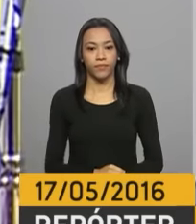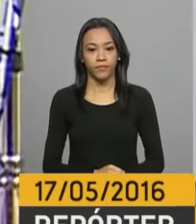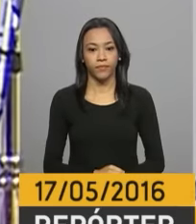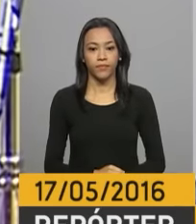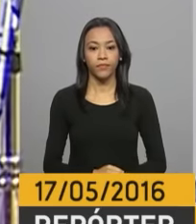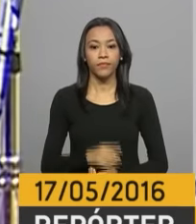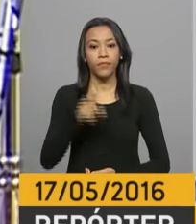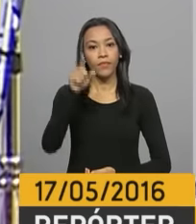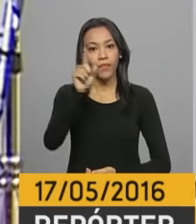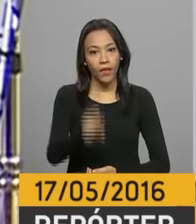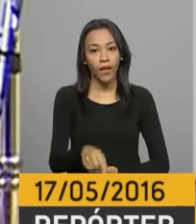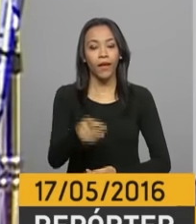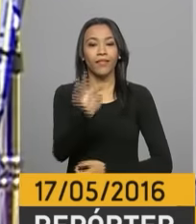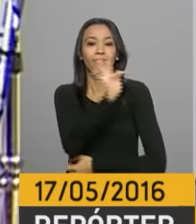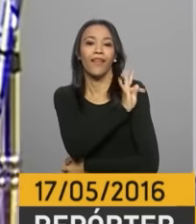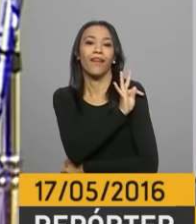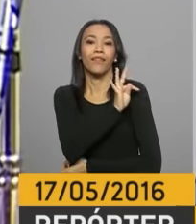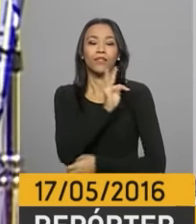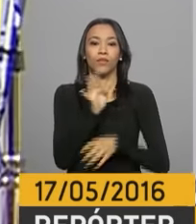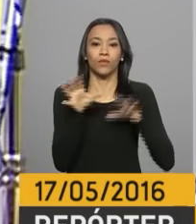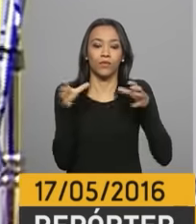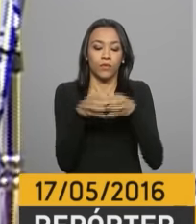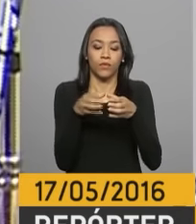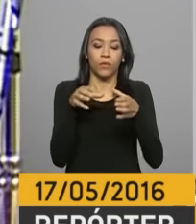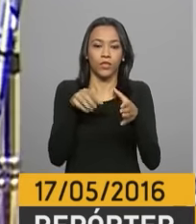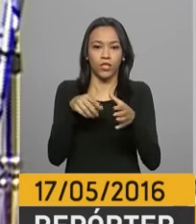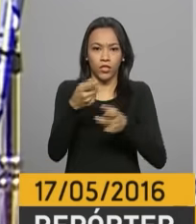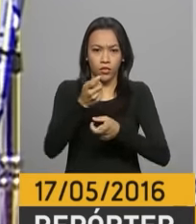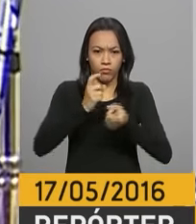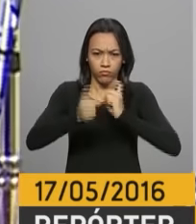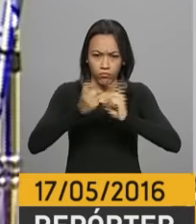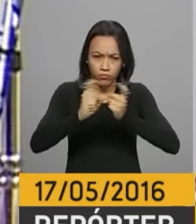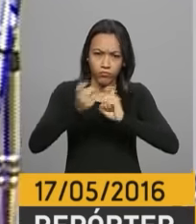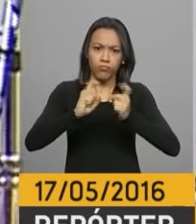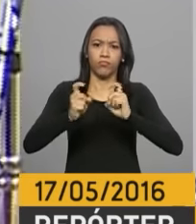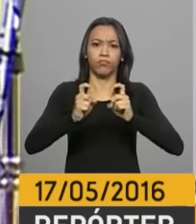É técnico de planejamento e pesquisa do IPEA.